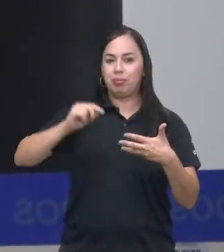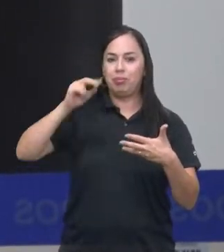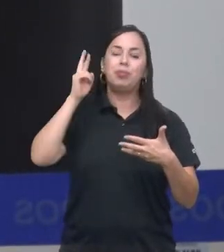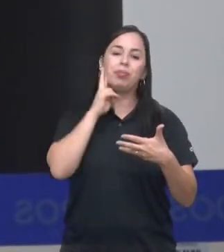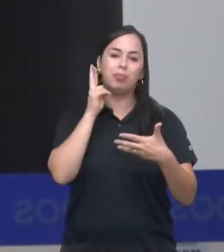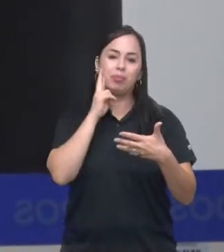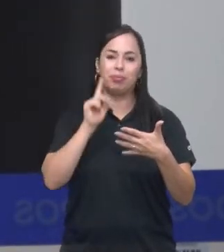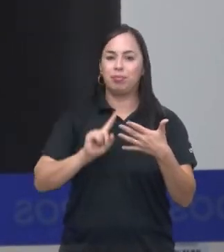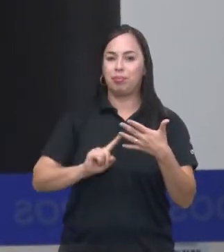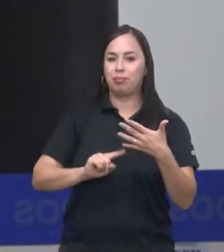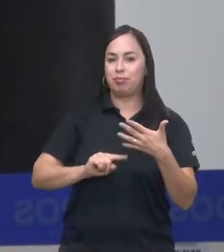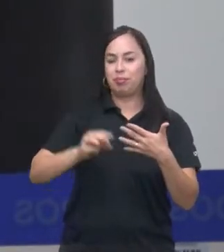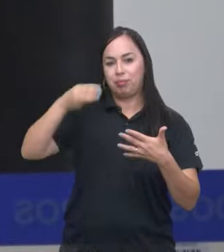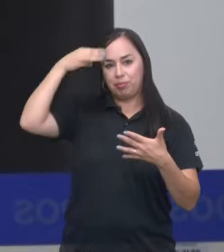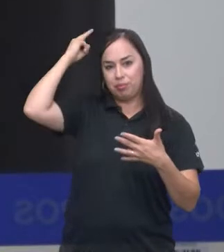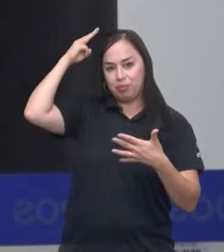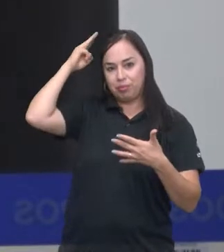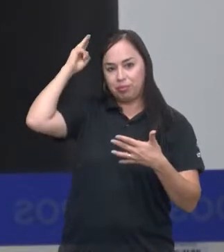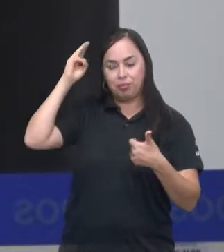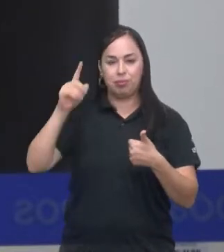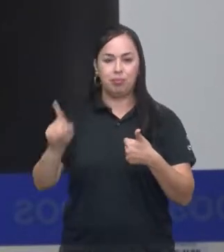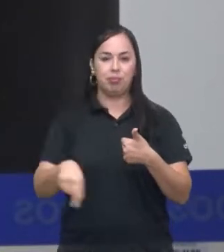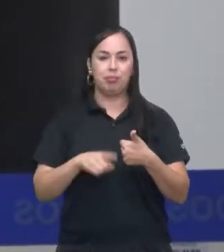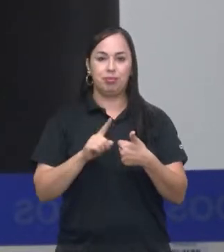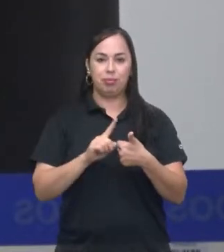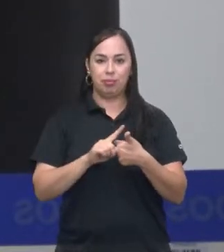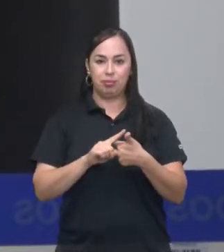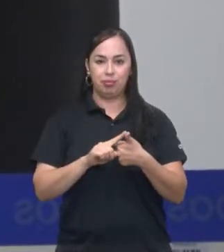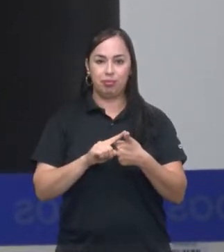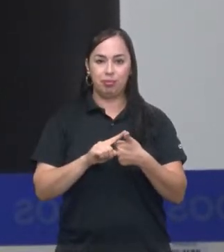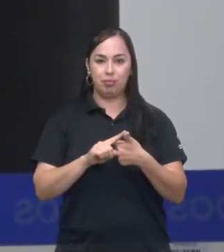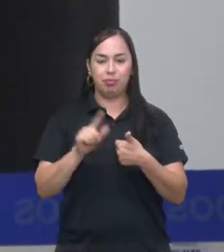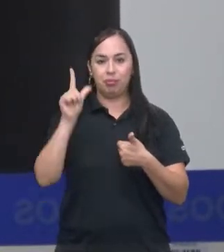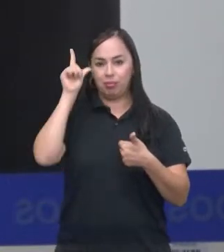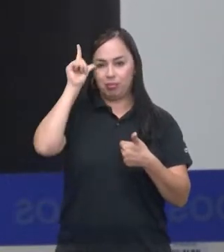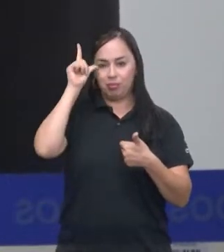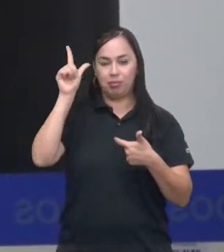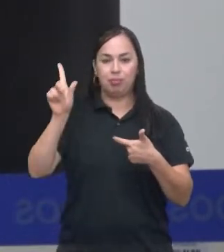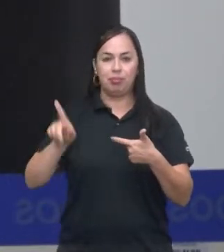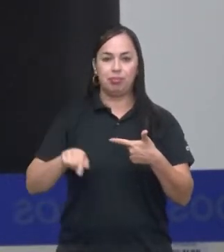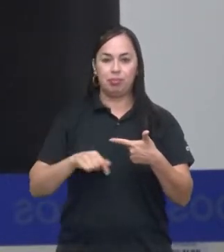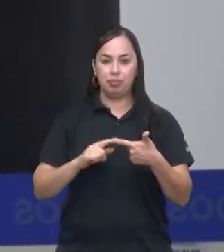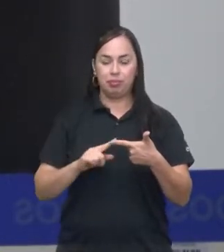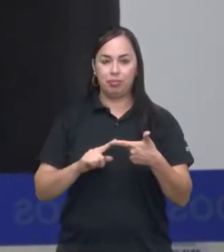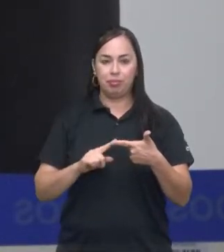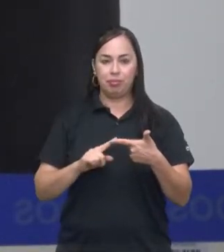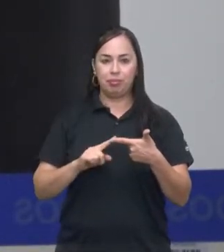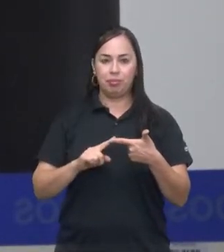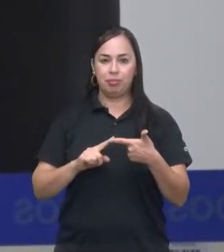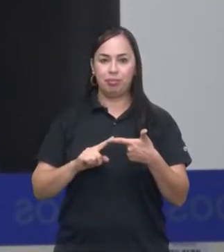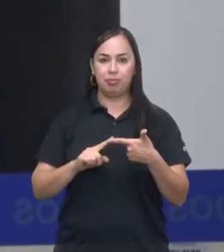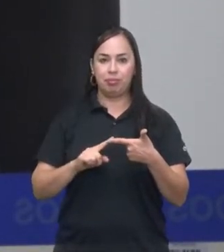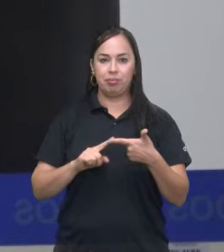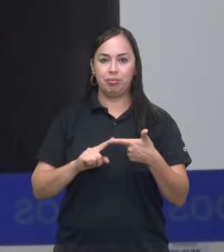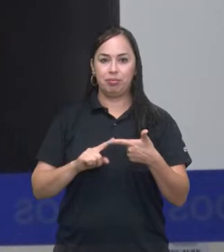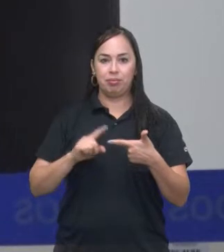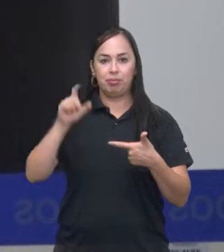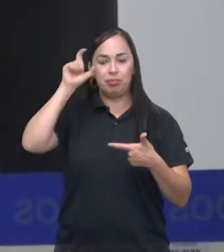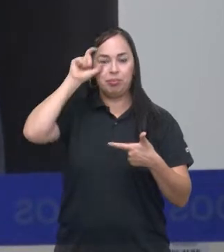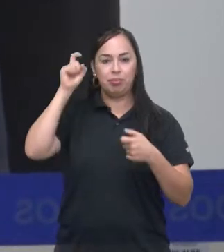vereador Milton Vieira Filho, vereador Lino Bispo, vereador Dr.